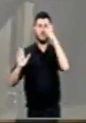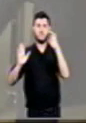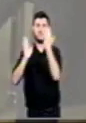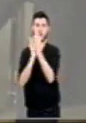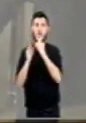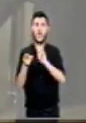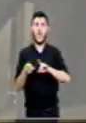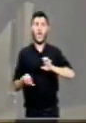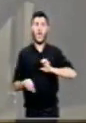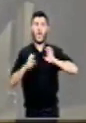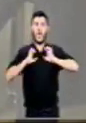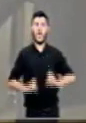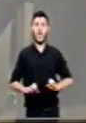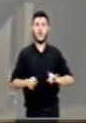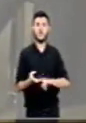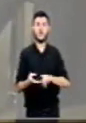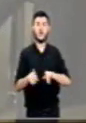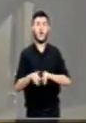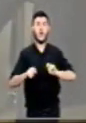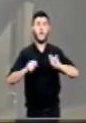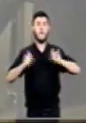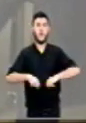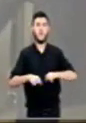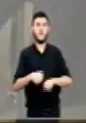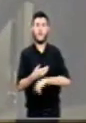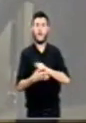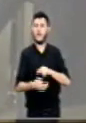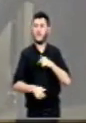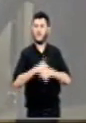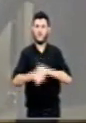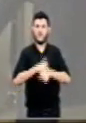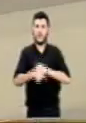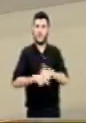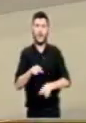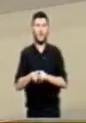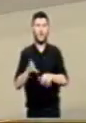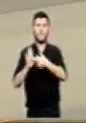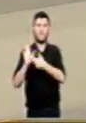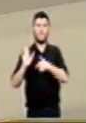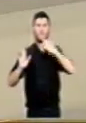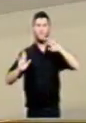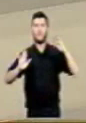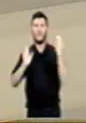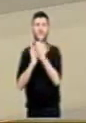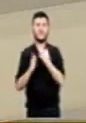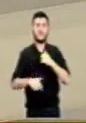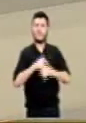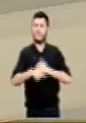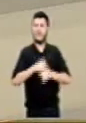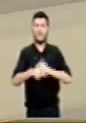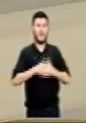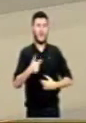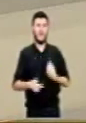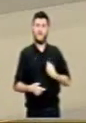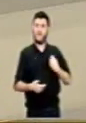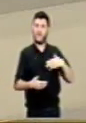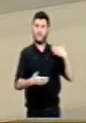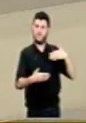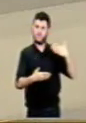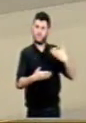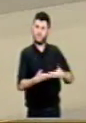na probidade e boa-fé em todas as funções públicas que exerceram ao longo de todas as suas vidas, sem uma mácula